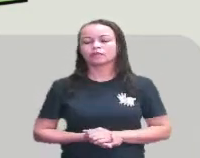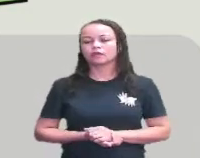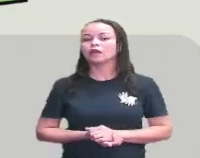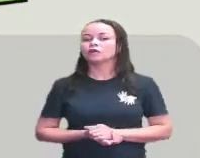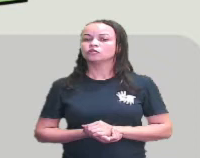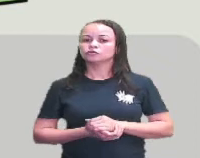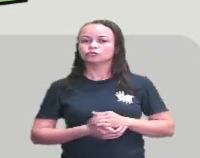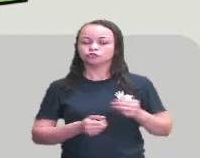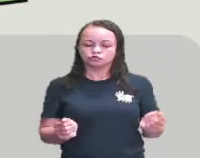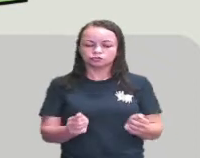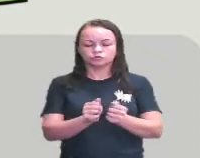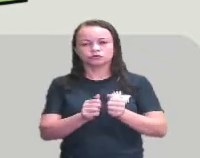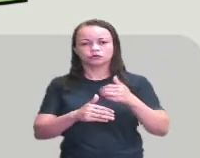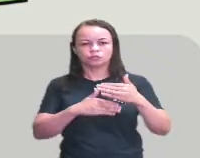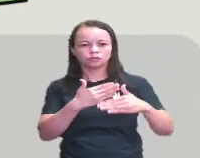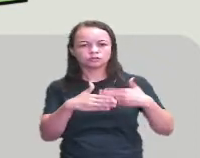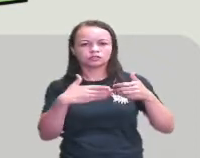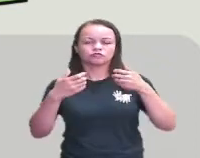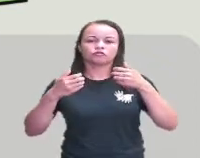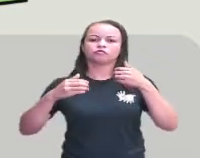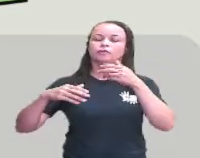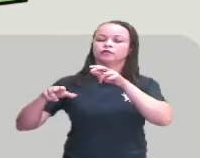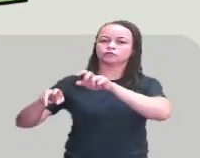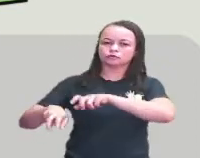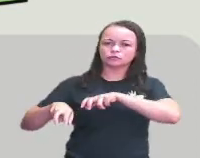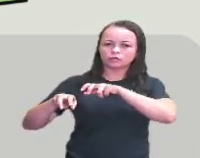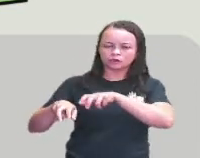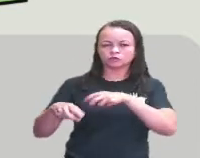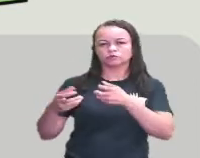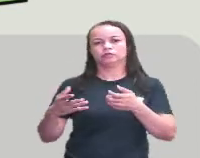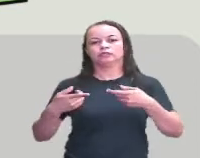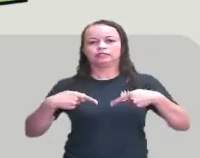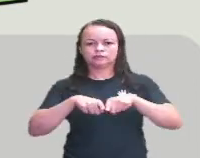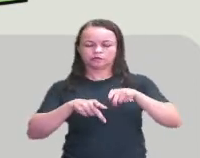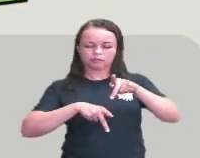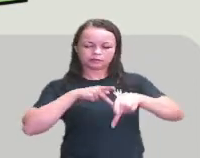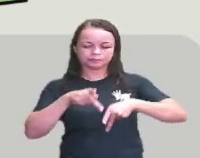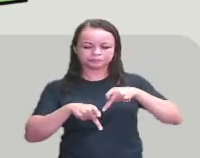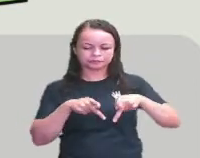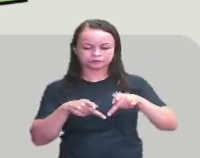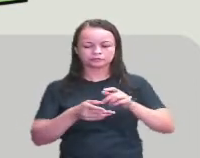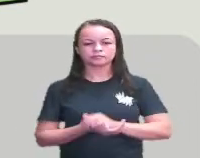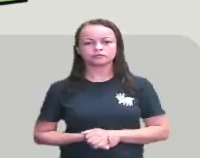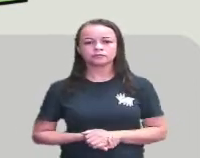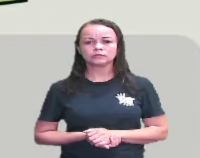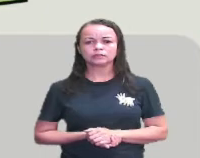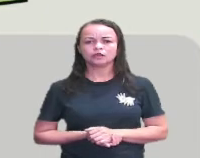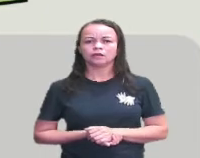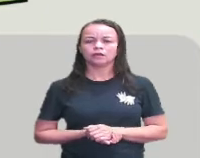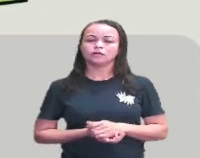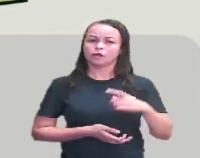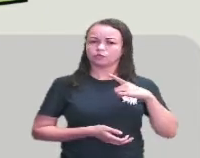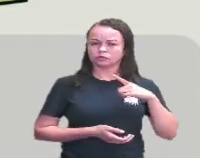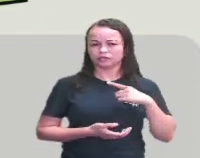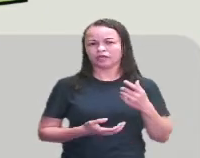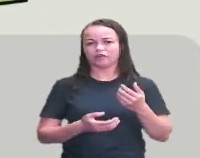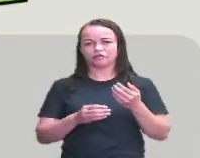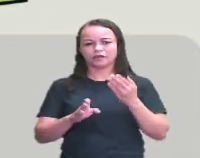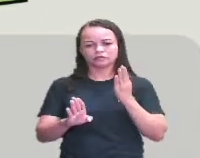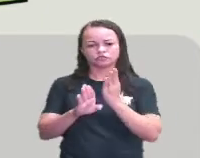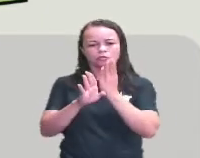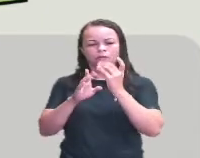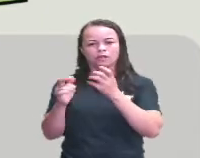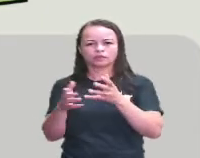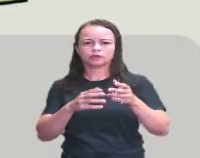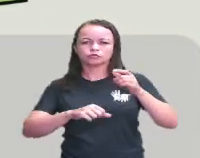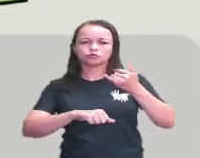com o desenvolvimento da agricultura e, consequentemente, da população. Quando houve a descoberta dos metais, das